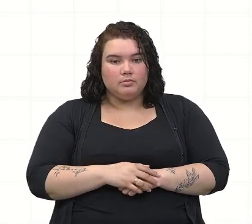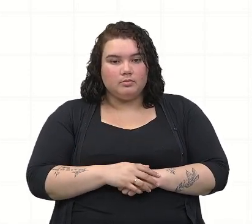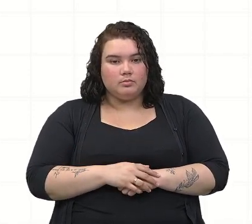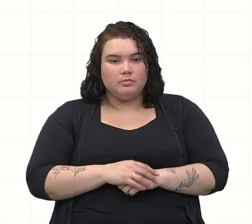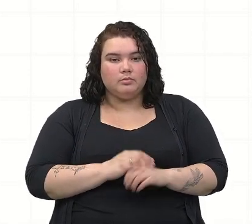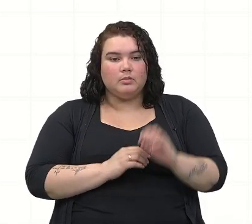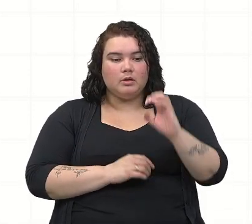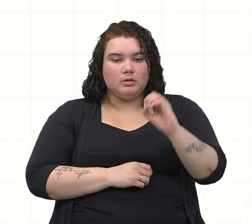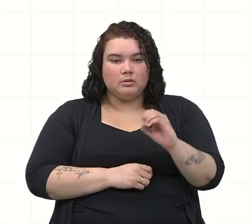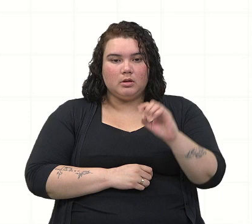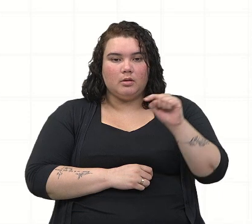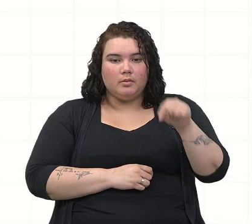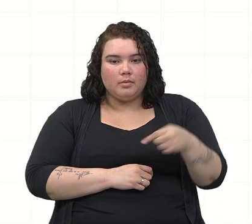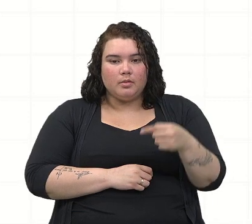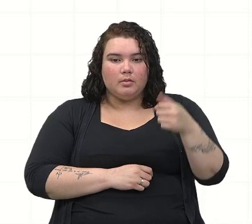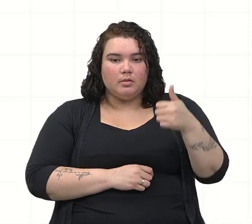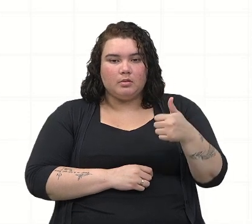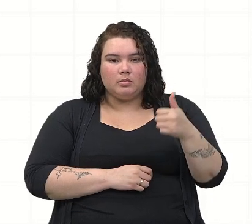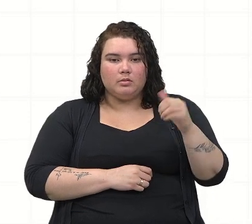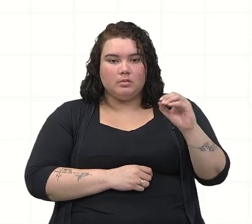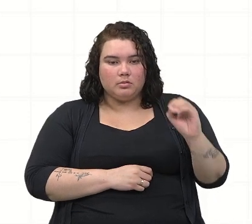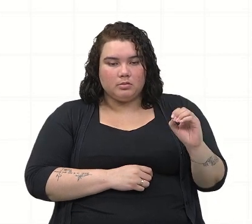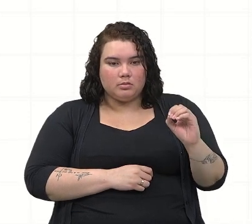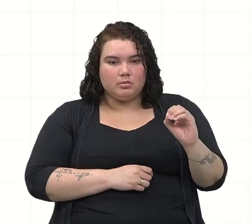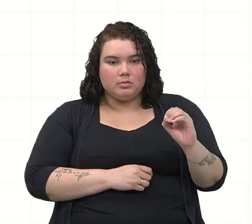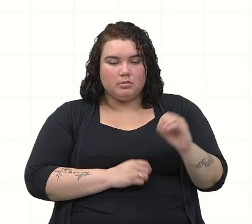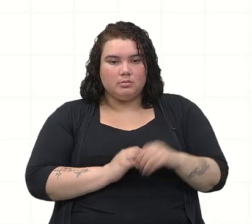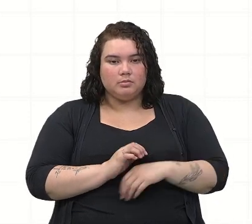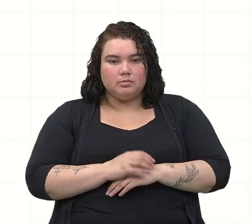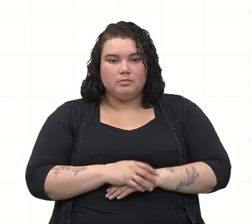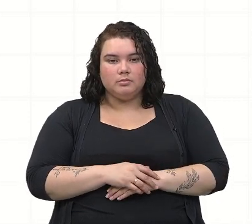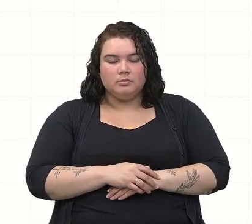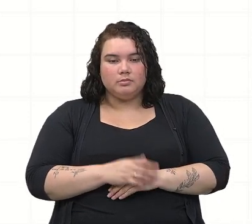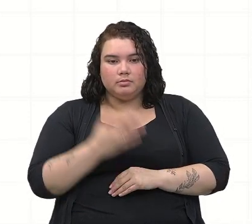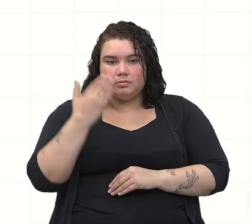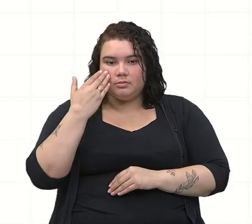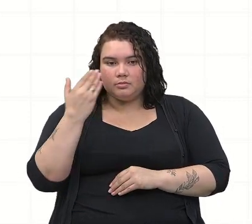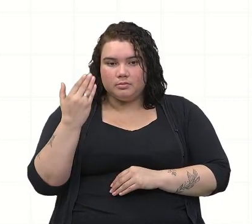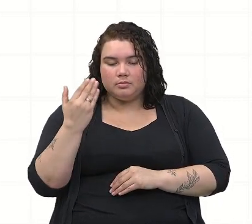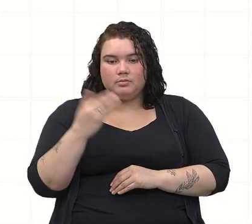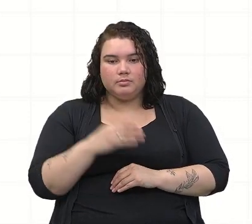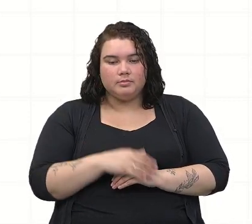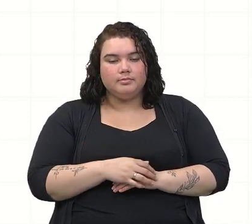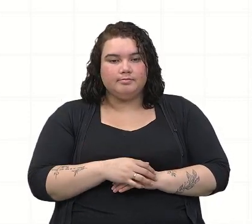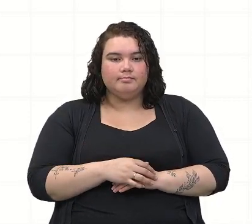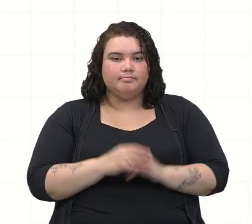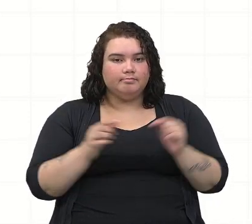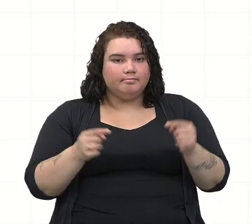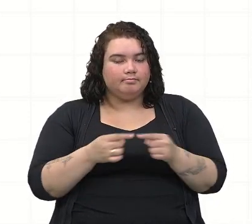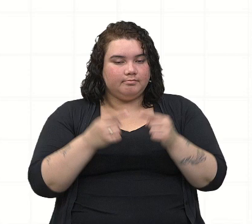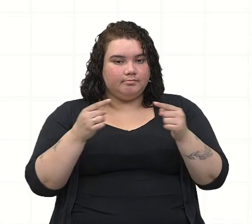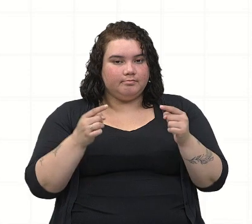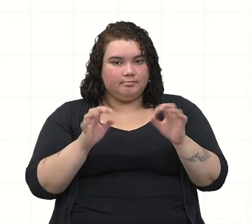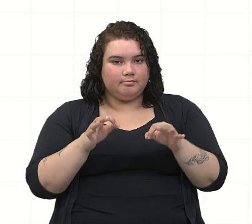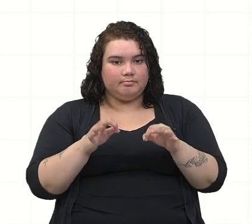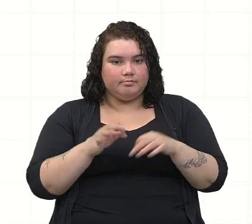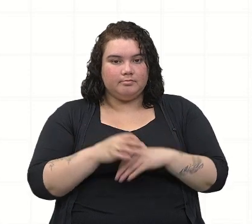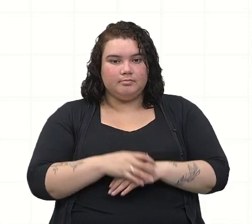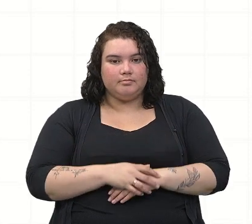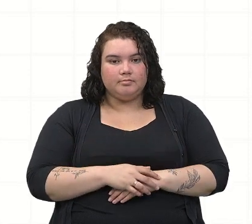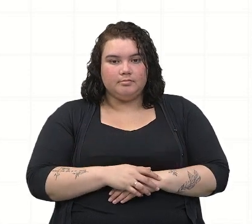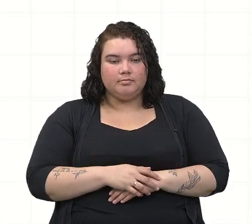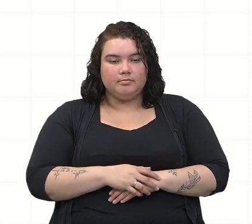Agora sim, ó. 10, ó, centésimos. Tá?